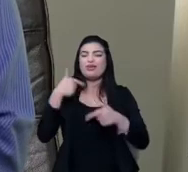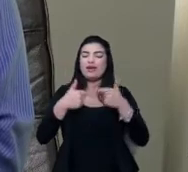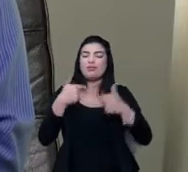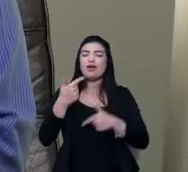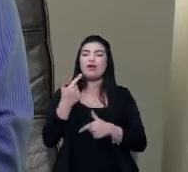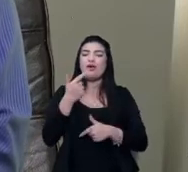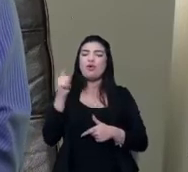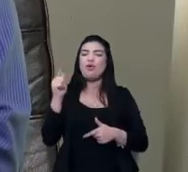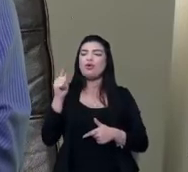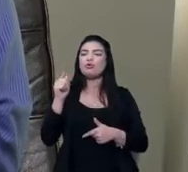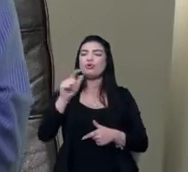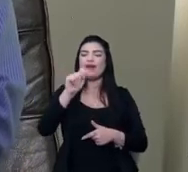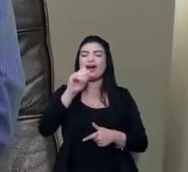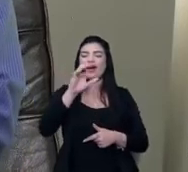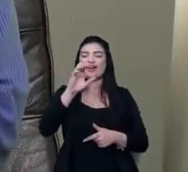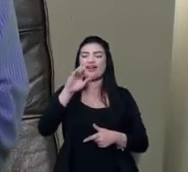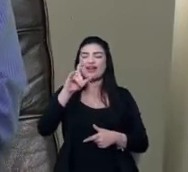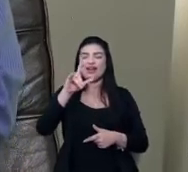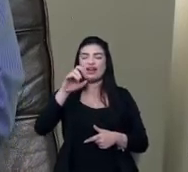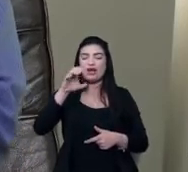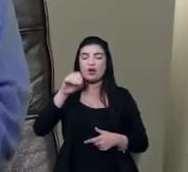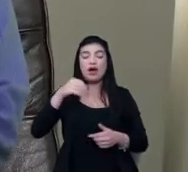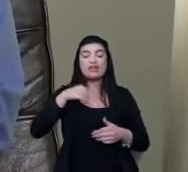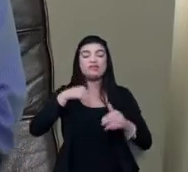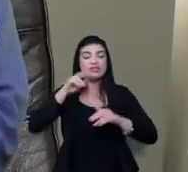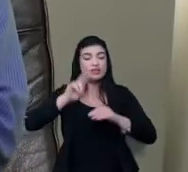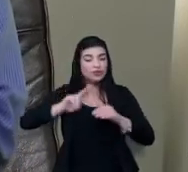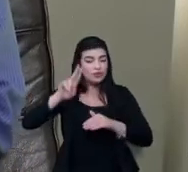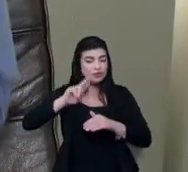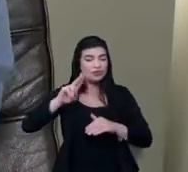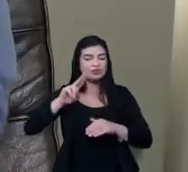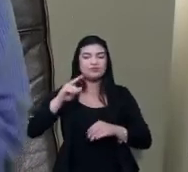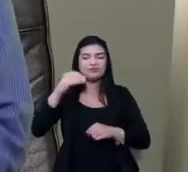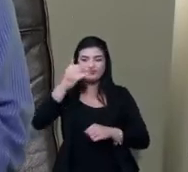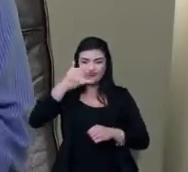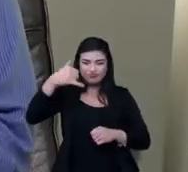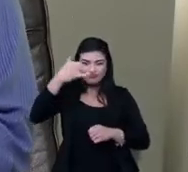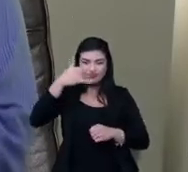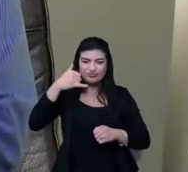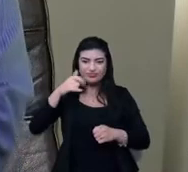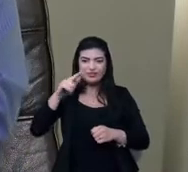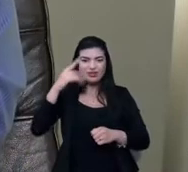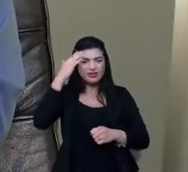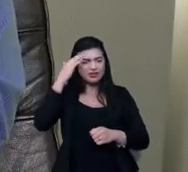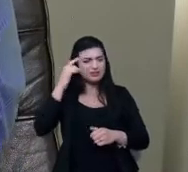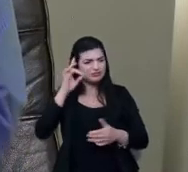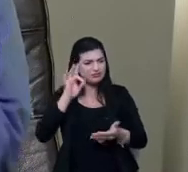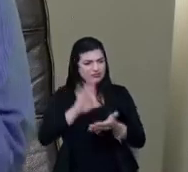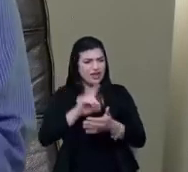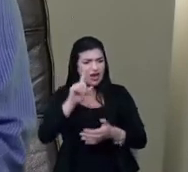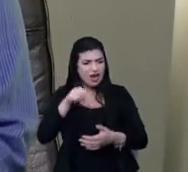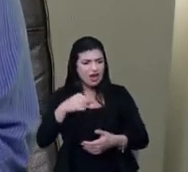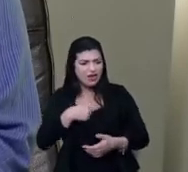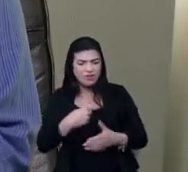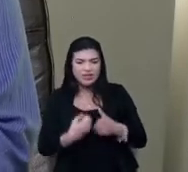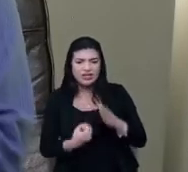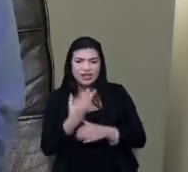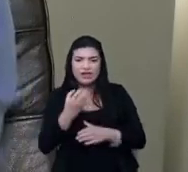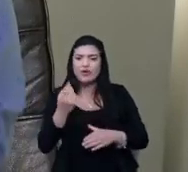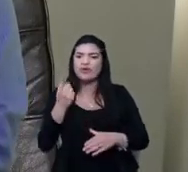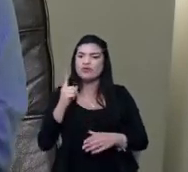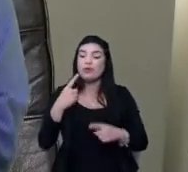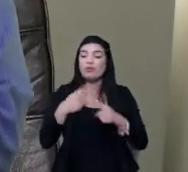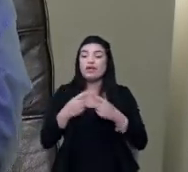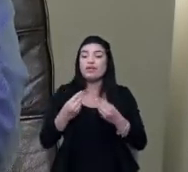óleo. A técnica, às vezes você olha para a tinta óleo e fica sem entender se foi você mesmo que pintou aquilo, pela gama de possibilidades que ela lhe